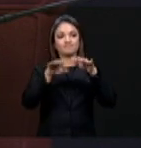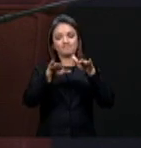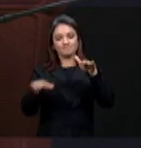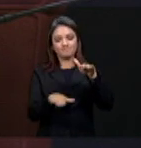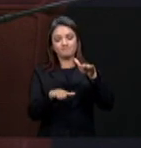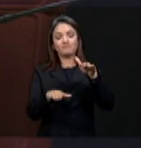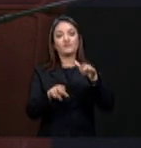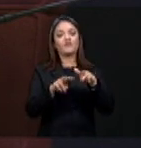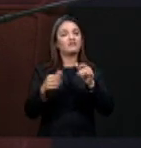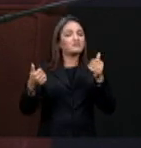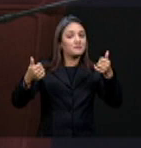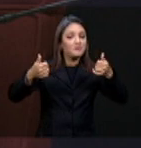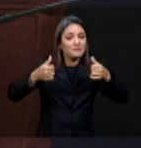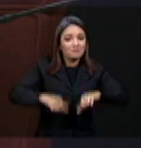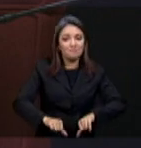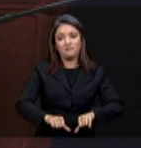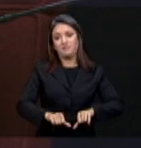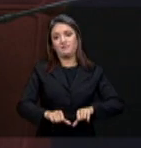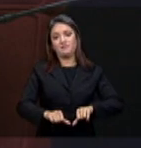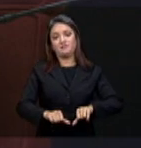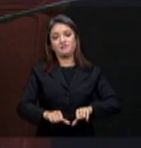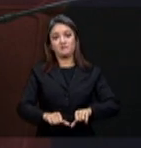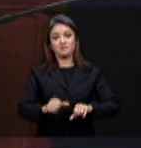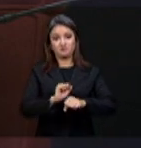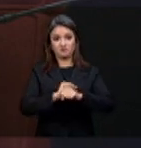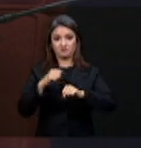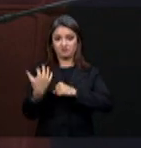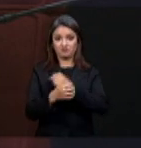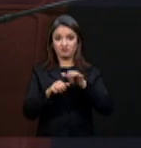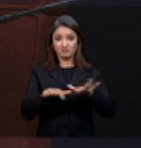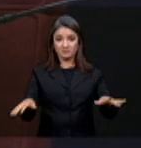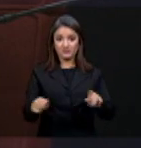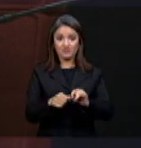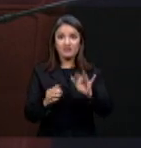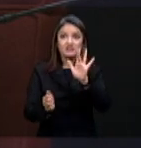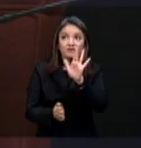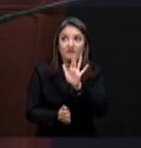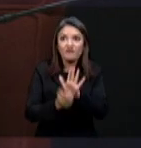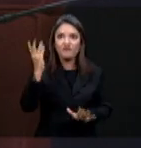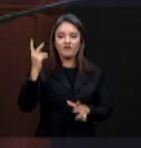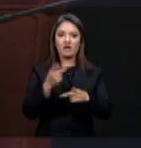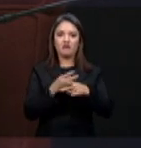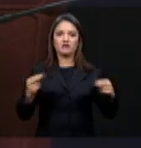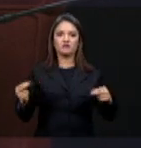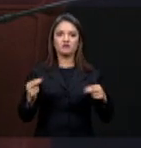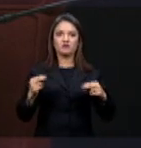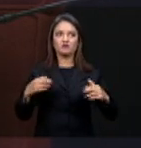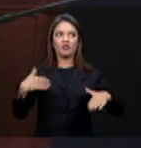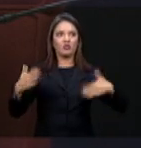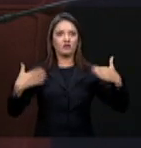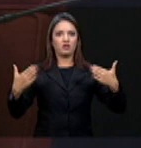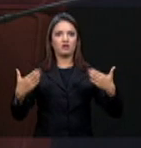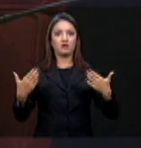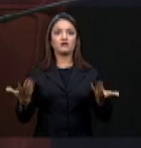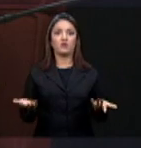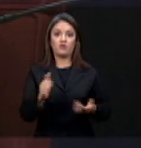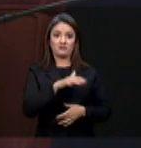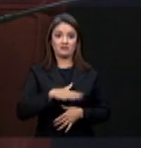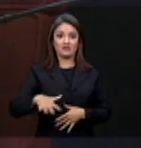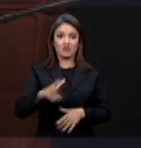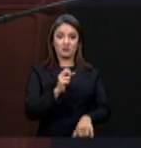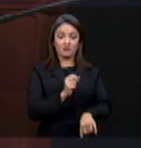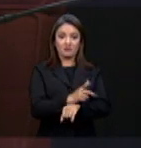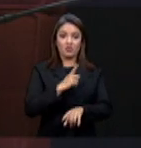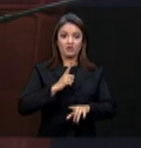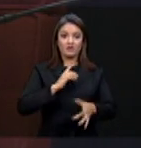profunda Porque como bem pontuou a Luíza a pandemia alavancou uma série de tendências e principalmente na área do Emprego A